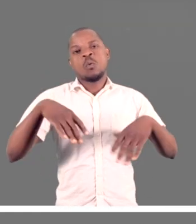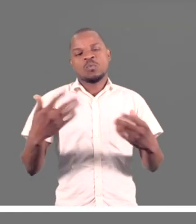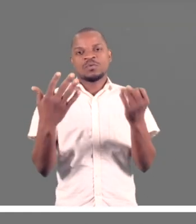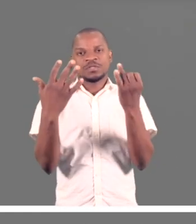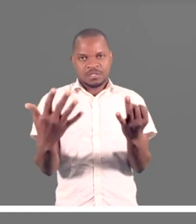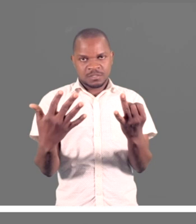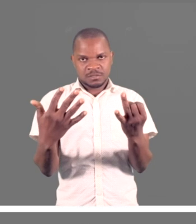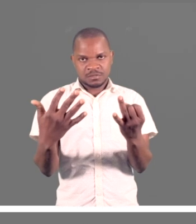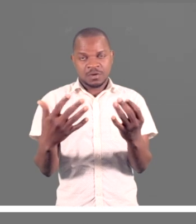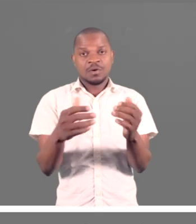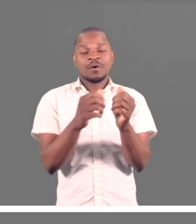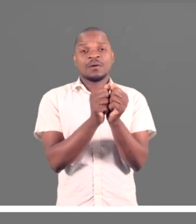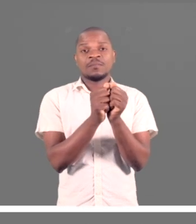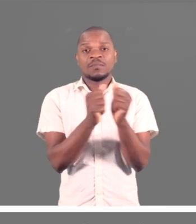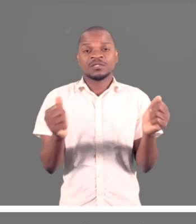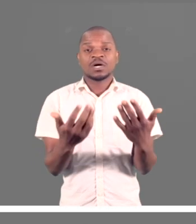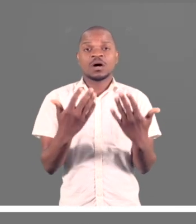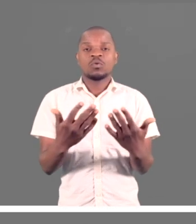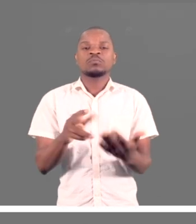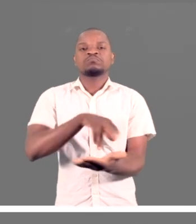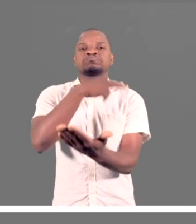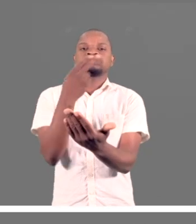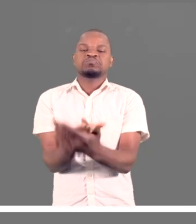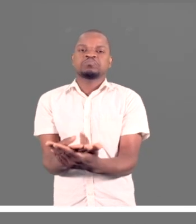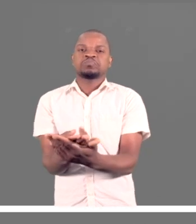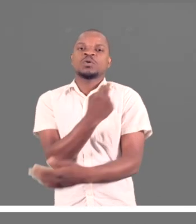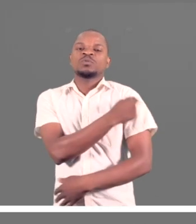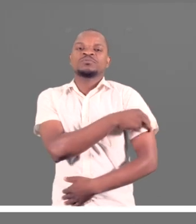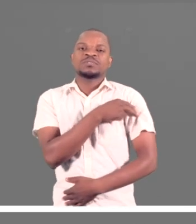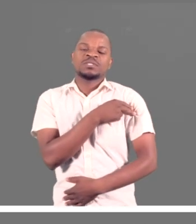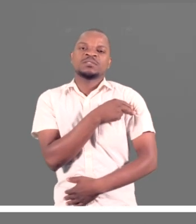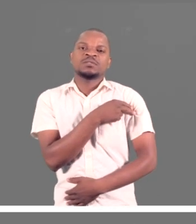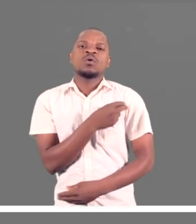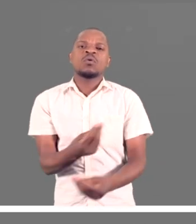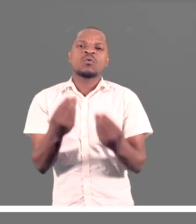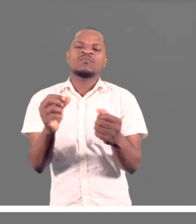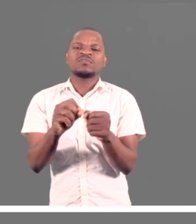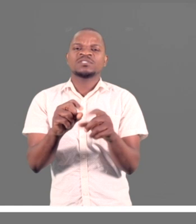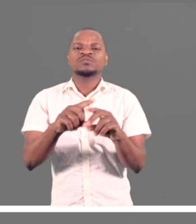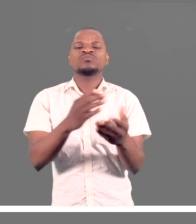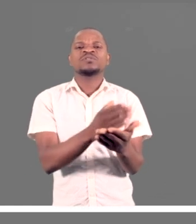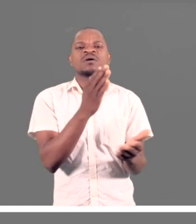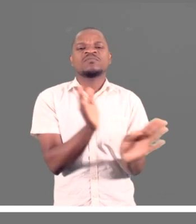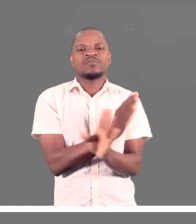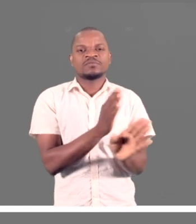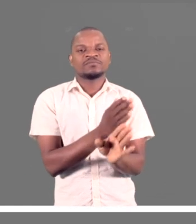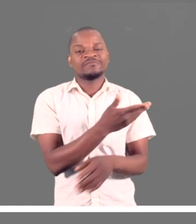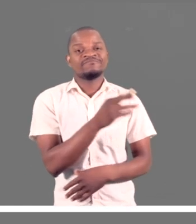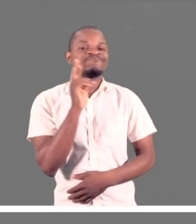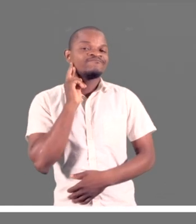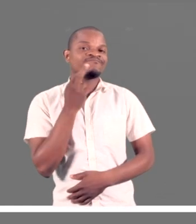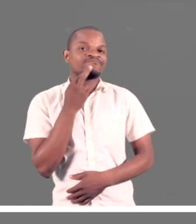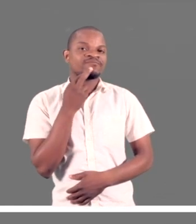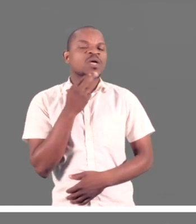da quinta ou sétima classe que tem exame. Neste período, a criança está internada no Estado Central. Como é que seria a avaliação do